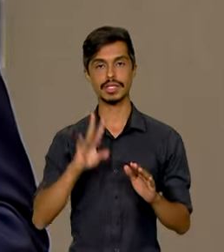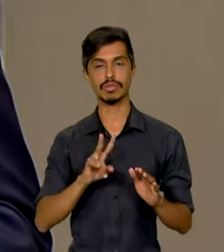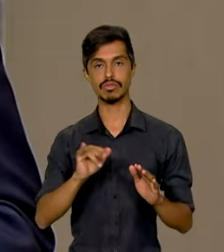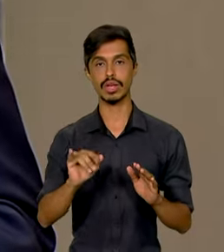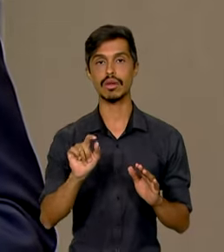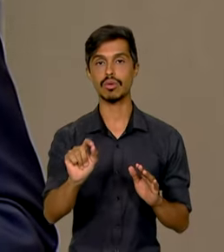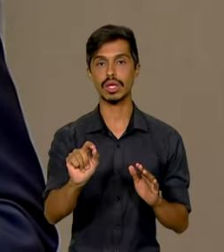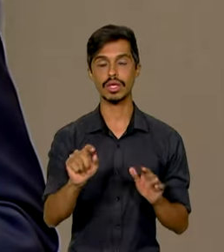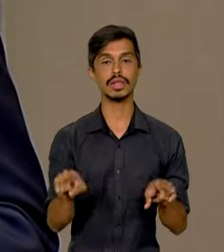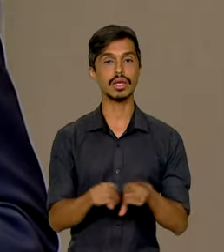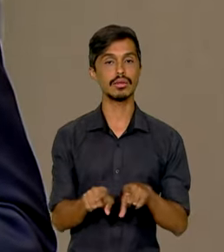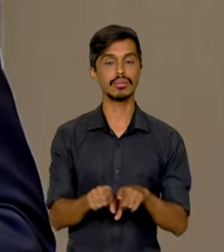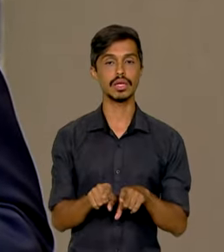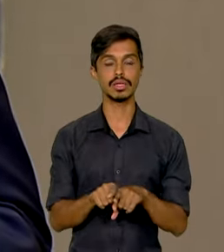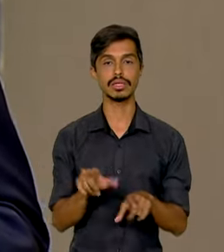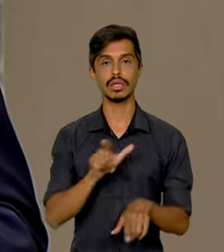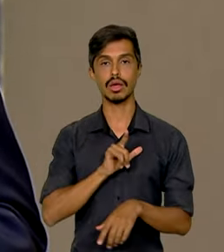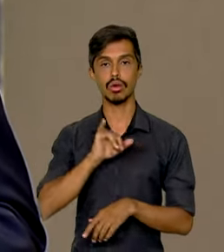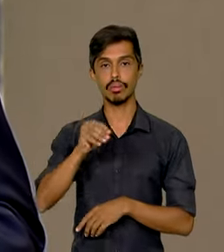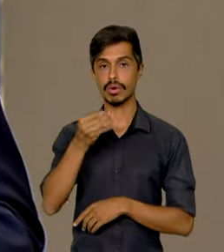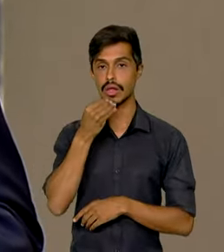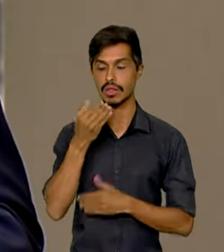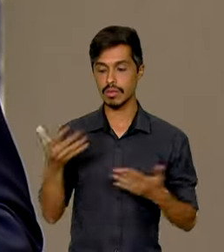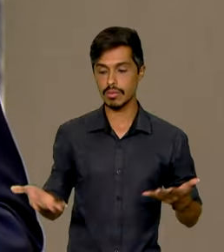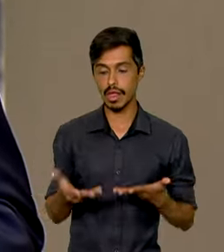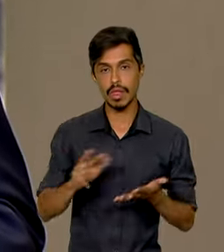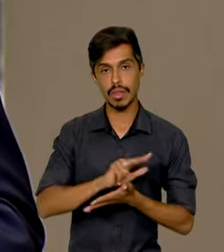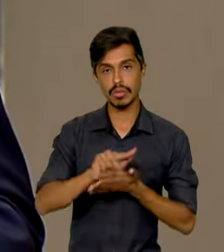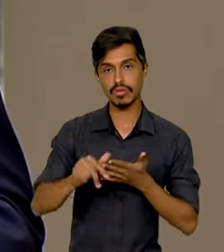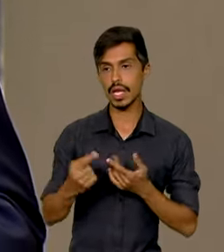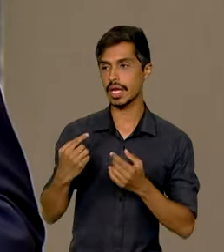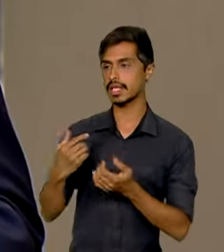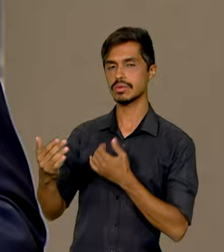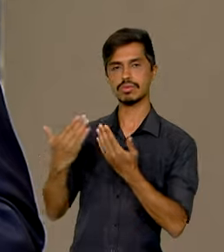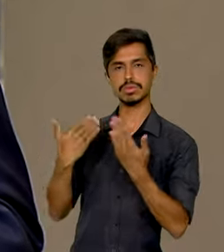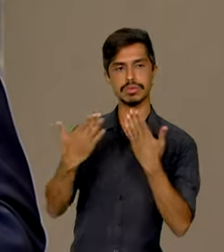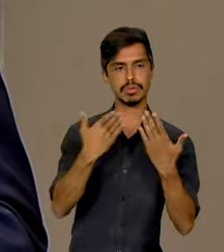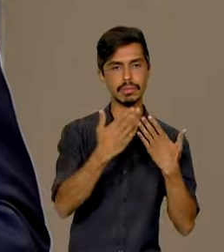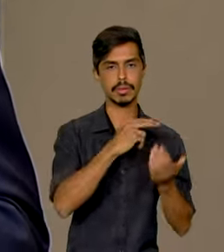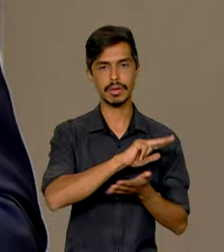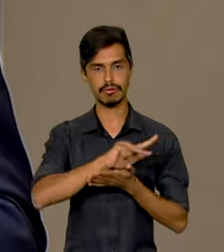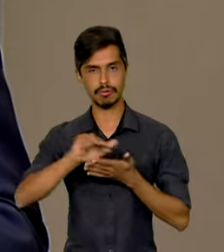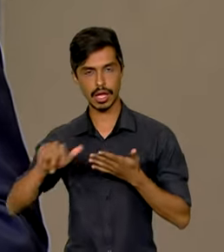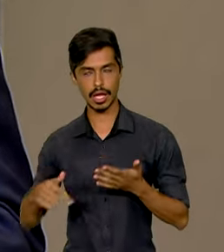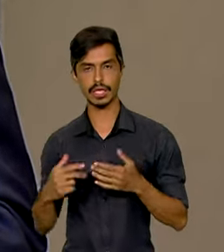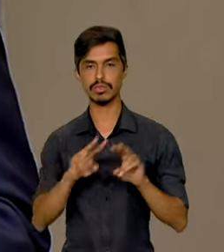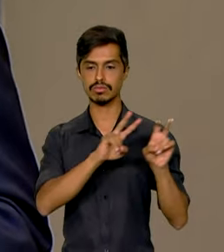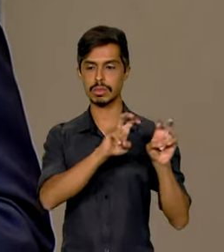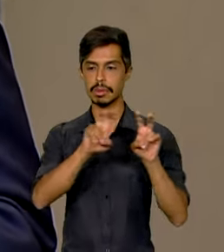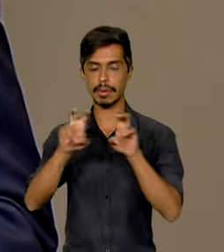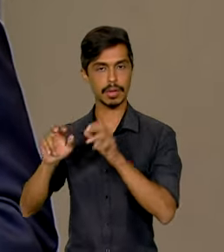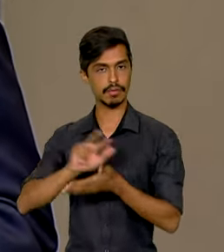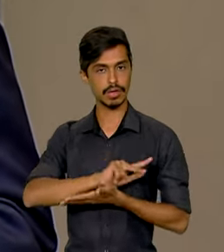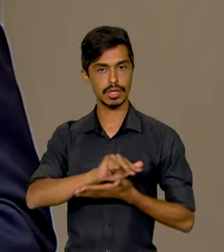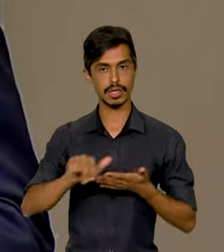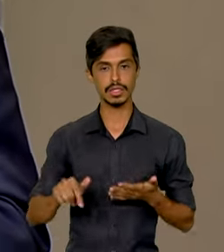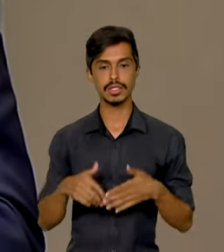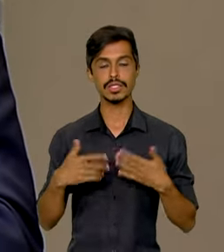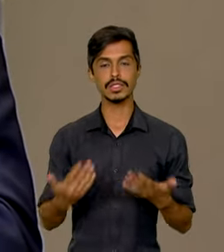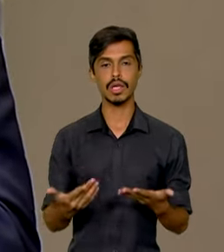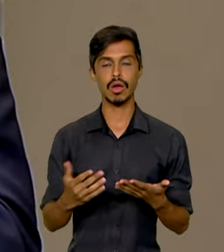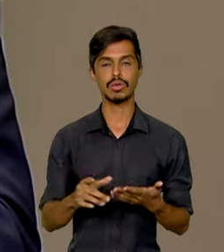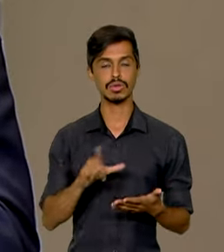também ter a oportunidade de promover várias discussões, vários debates, e nós, na SECOM, temos